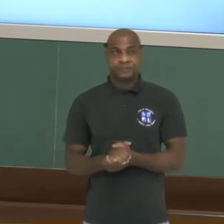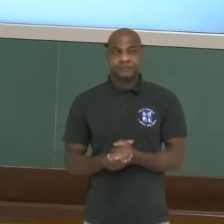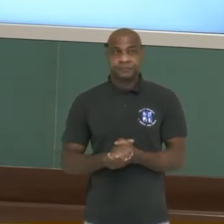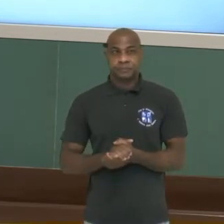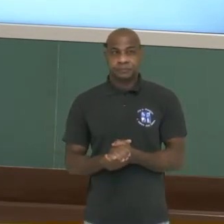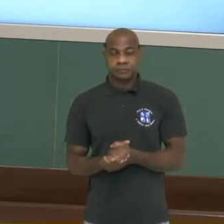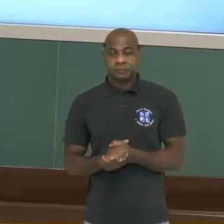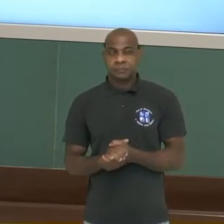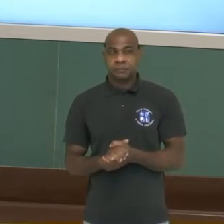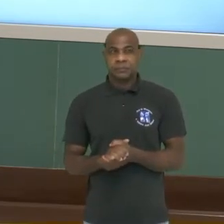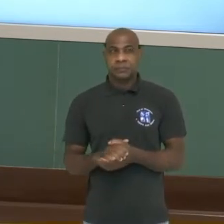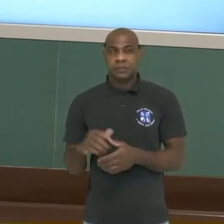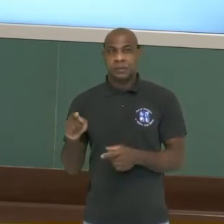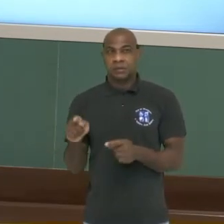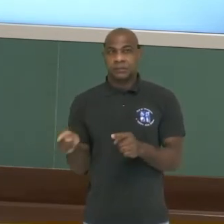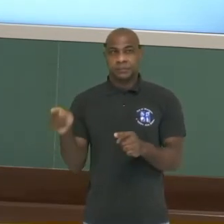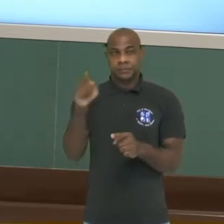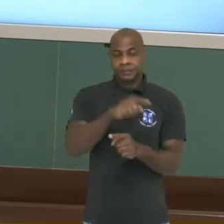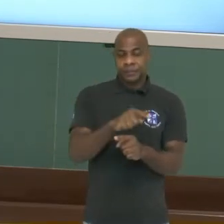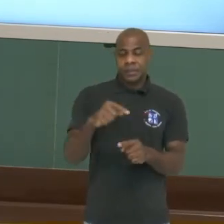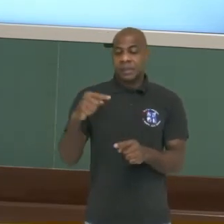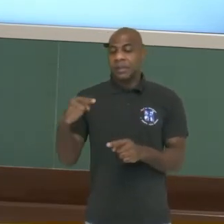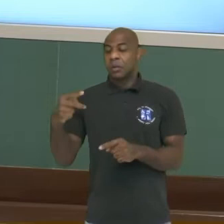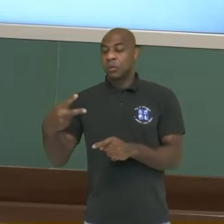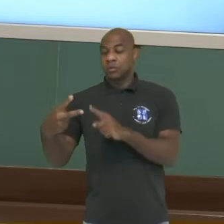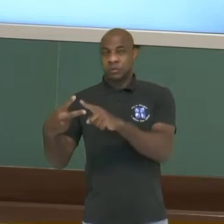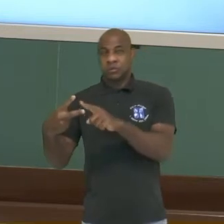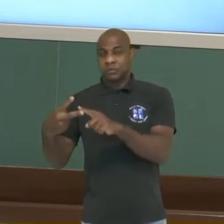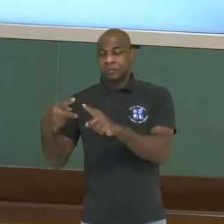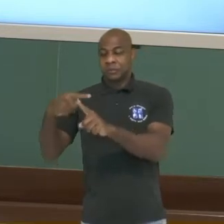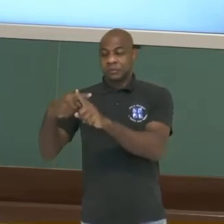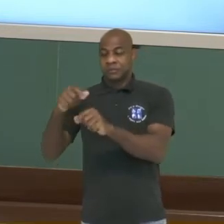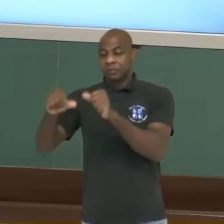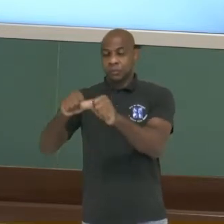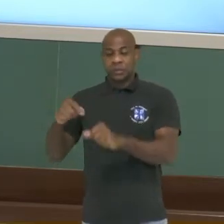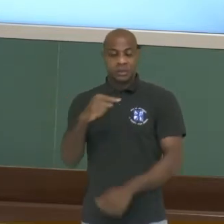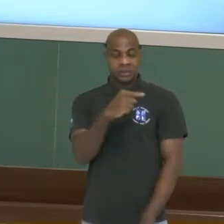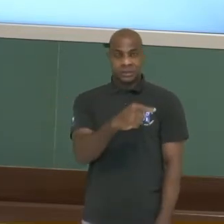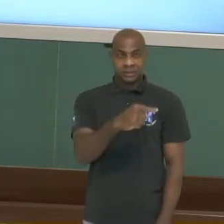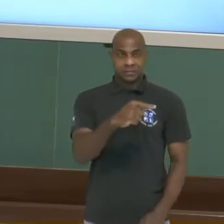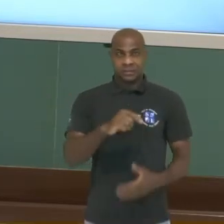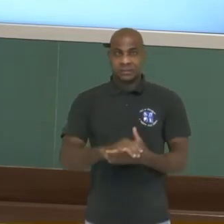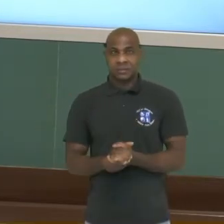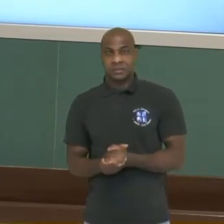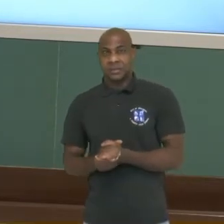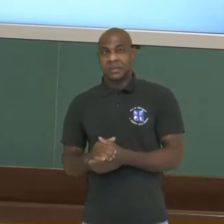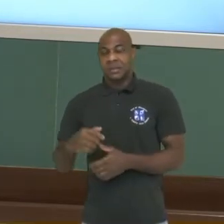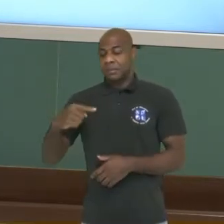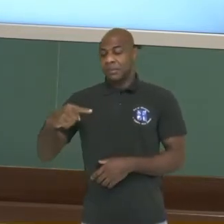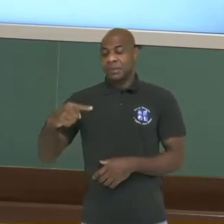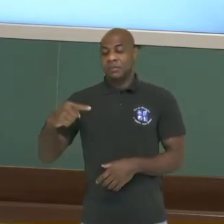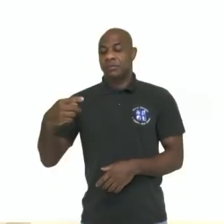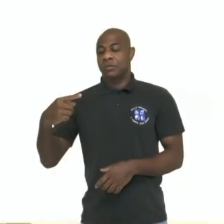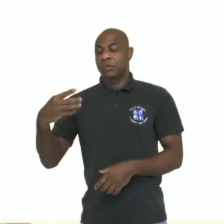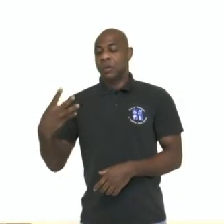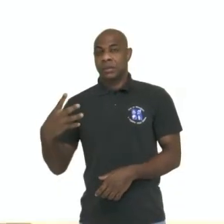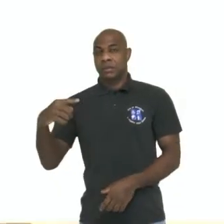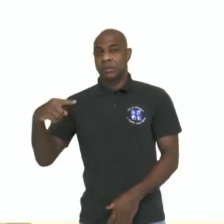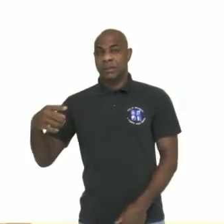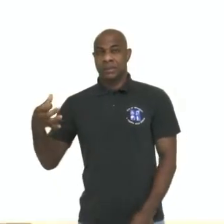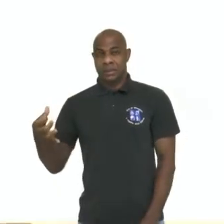Menos, mais y, o 2 estava positivo, passa negativo, com menos 4, menos 6.